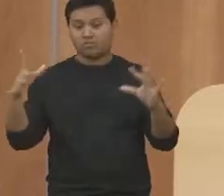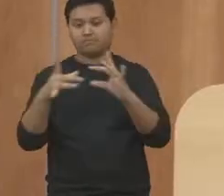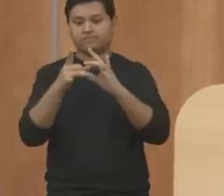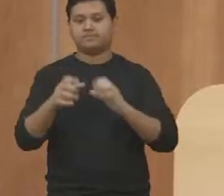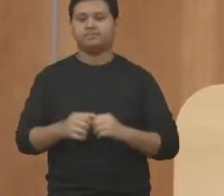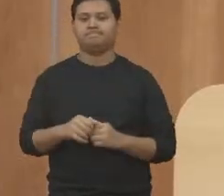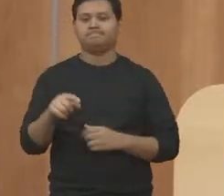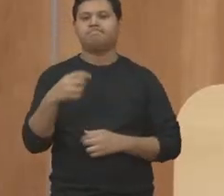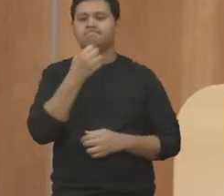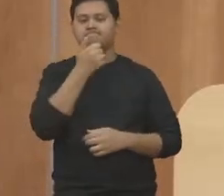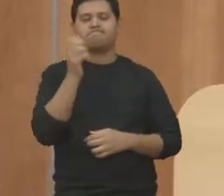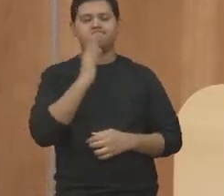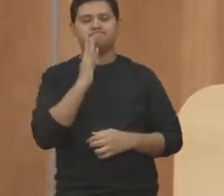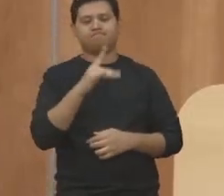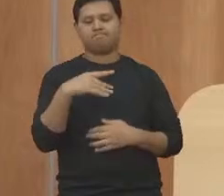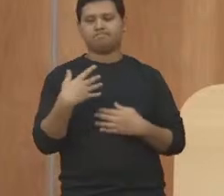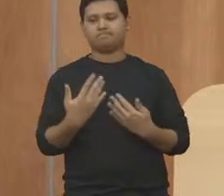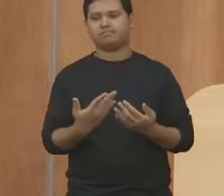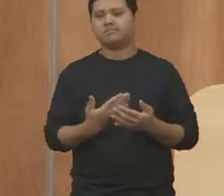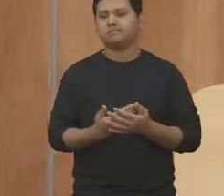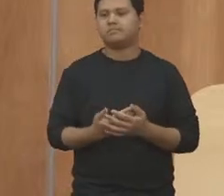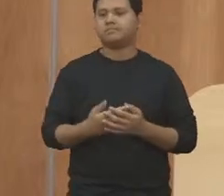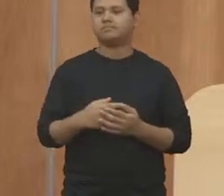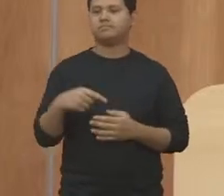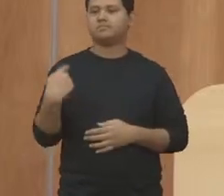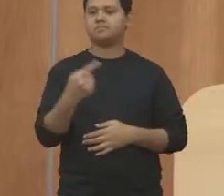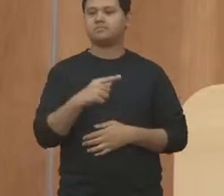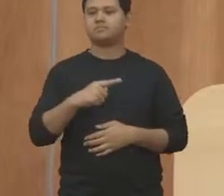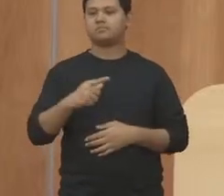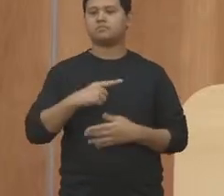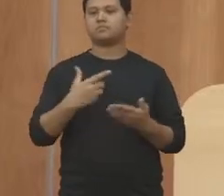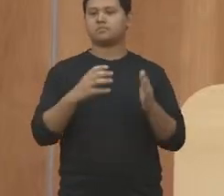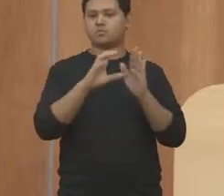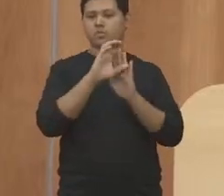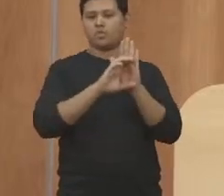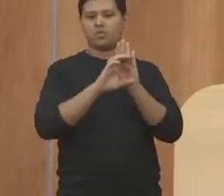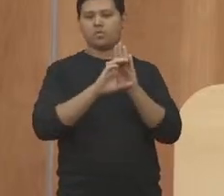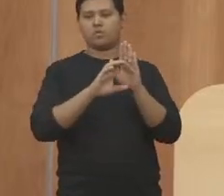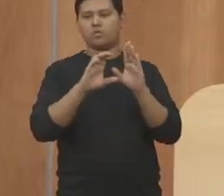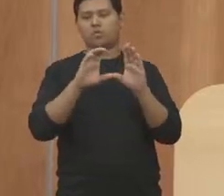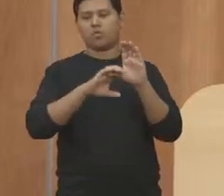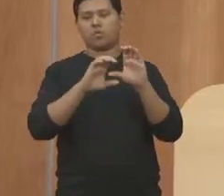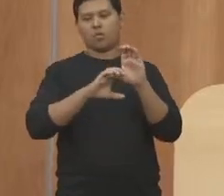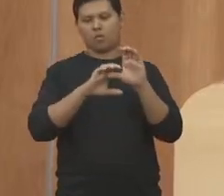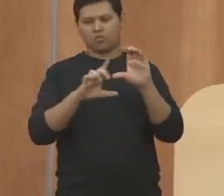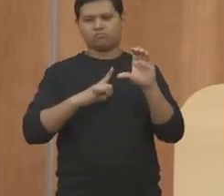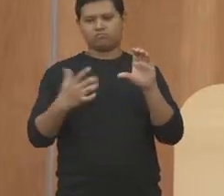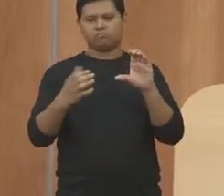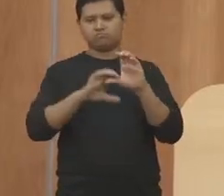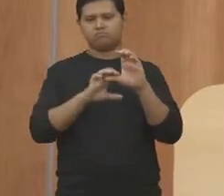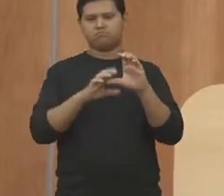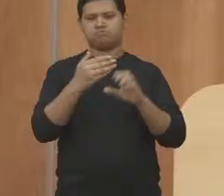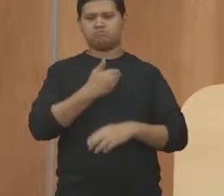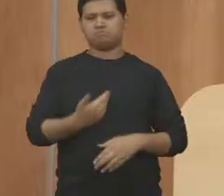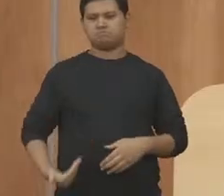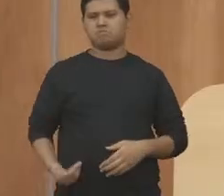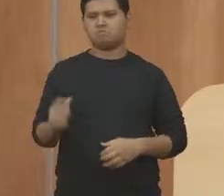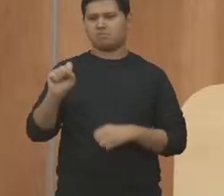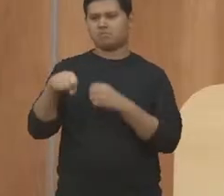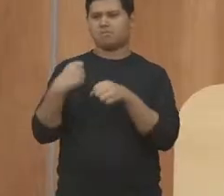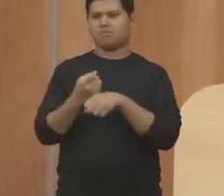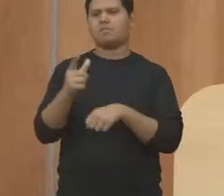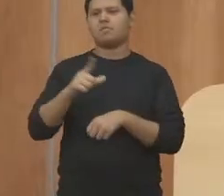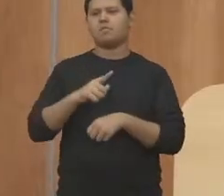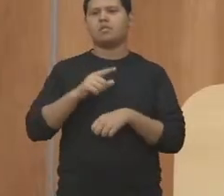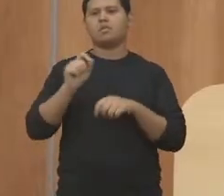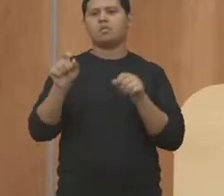isso. Nossa, muito bom, excelente. Temos concursos previstos ano que vem, Guilherme? Concursos públicos? Concursos públicos